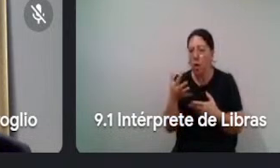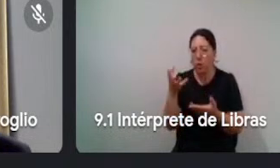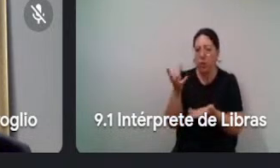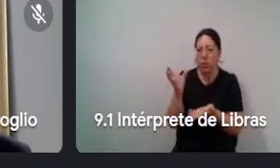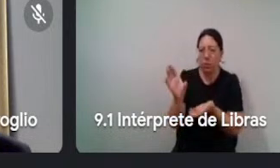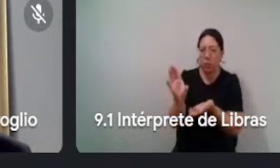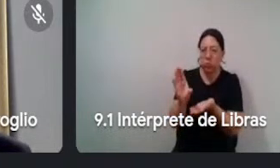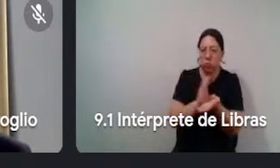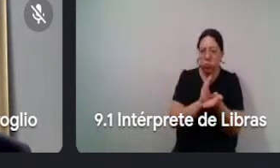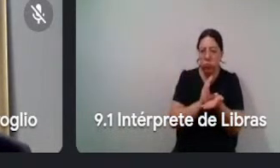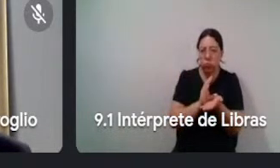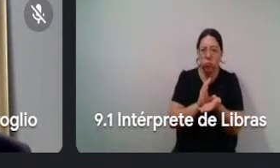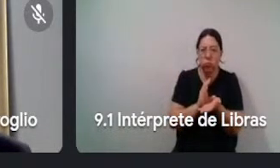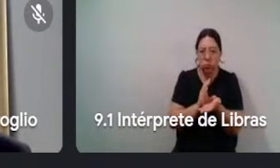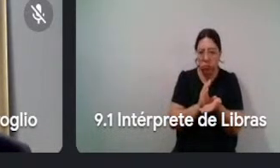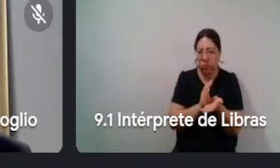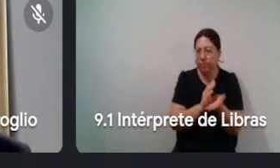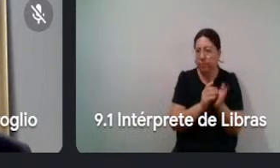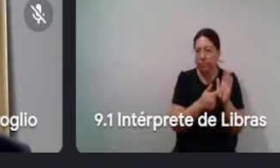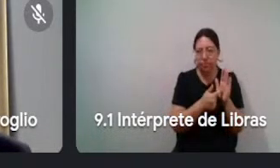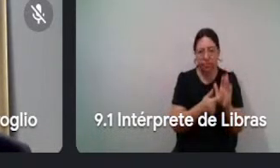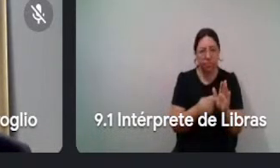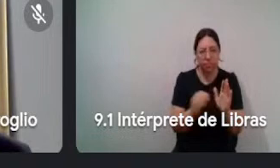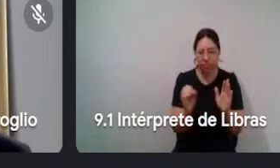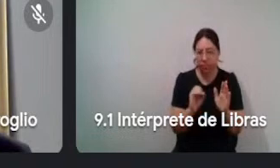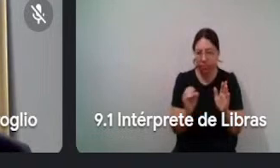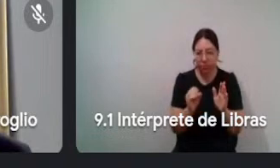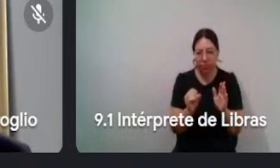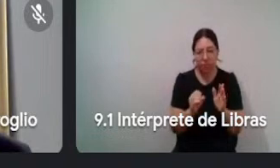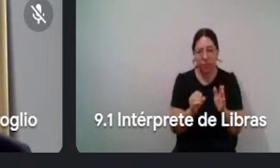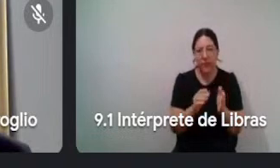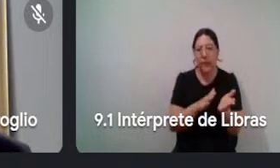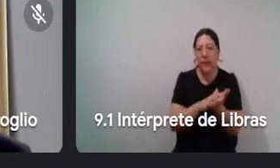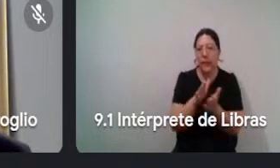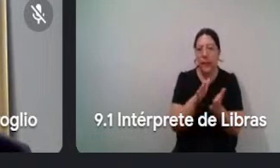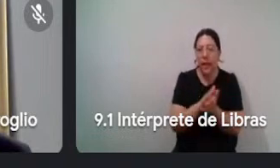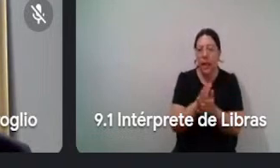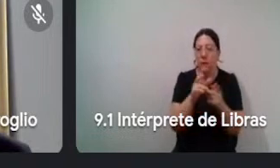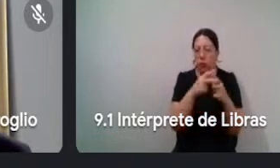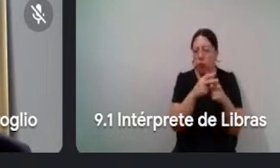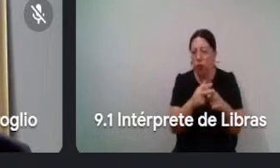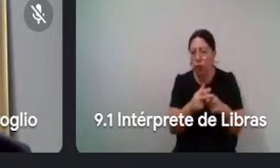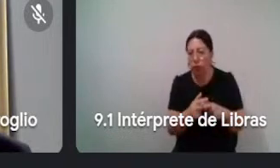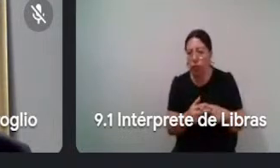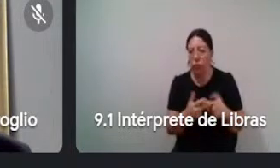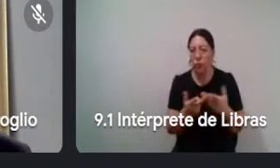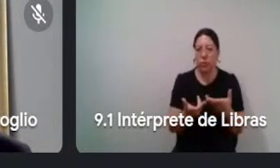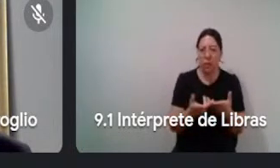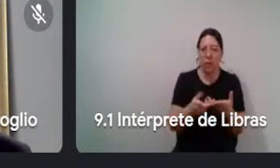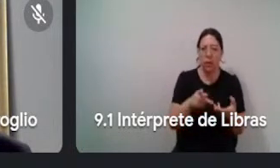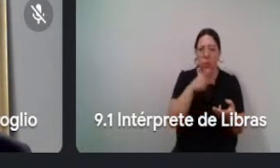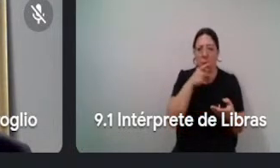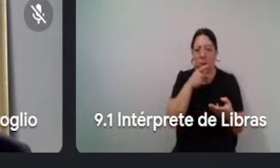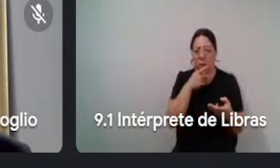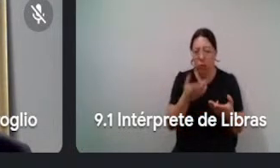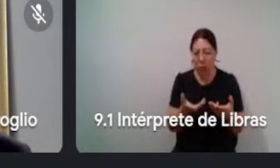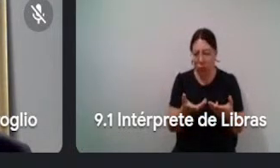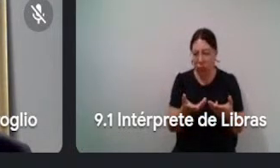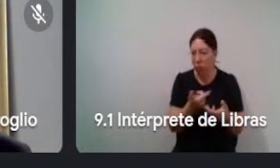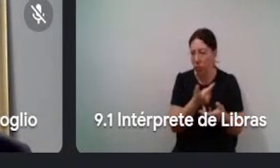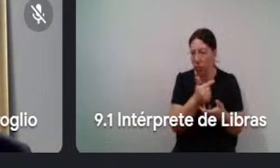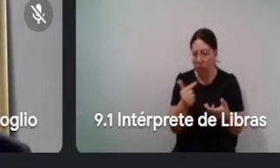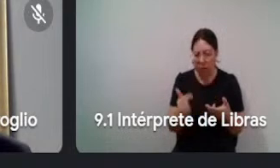relacionados à manutenção e funcionamento da agremiação partidária. E 3. Ausência